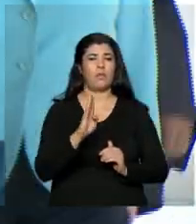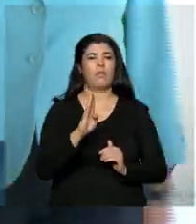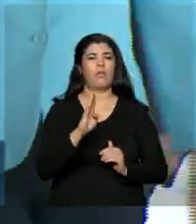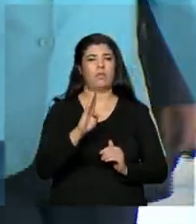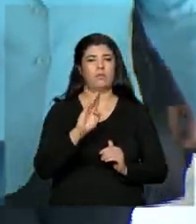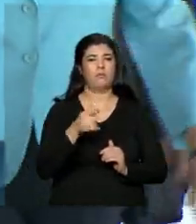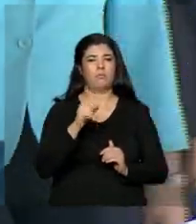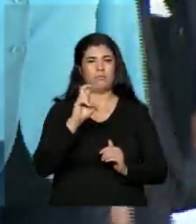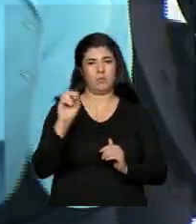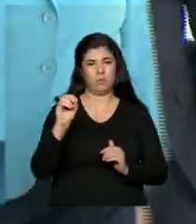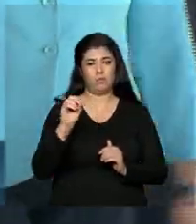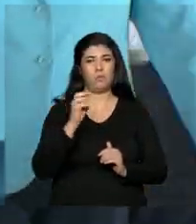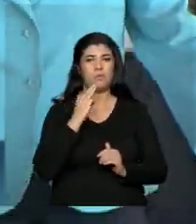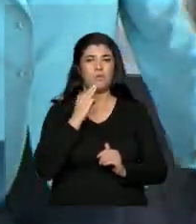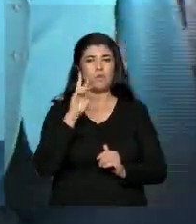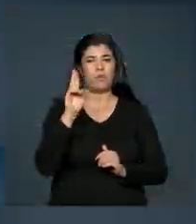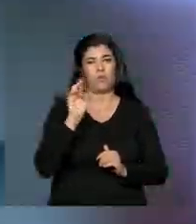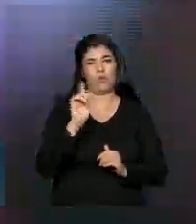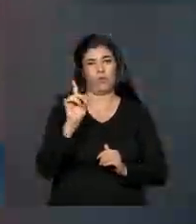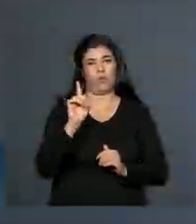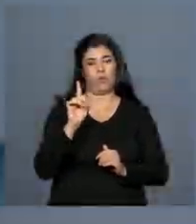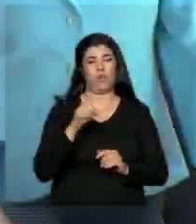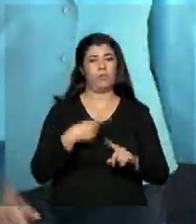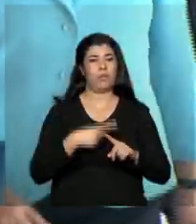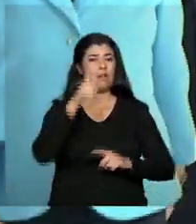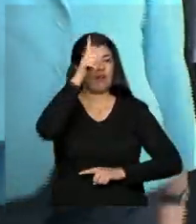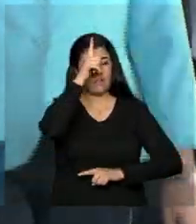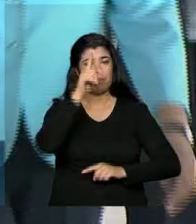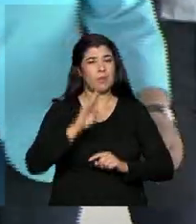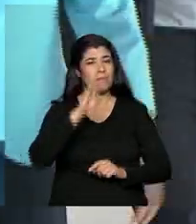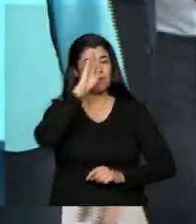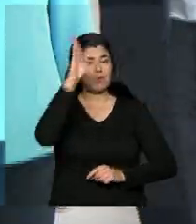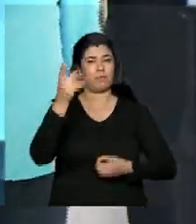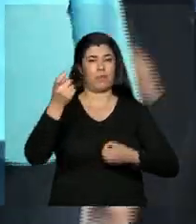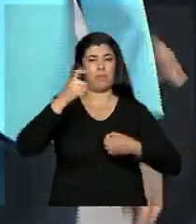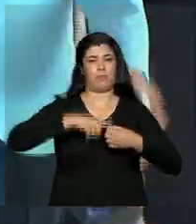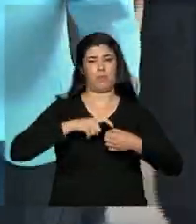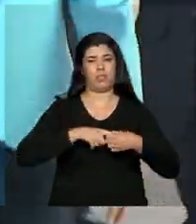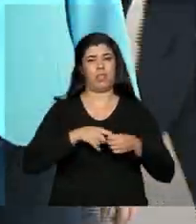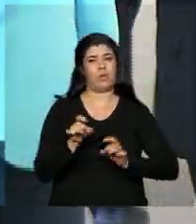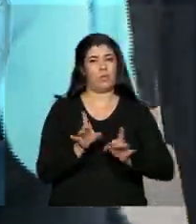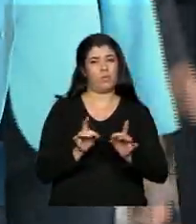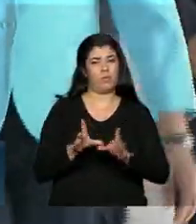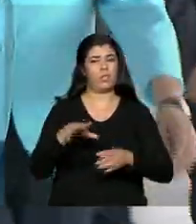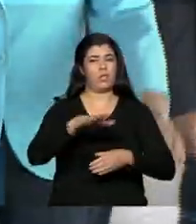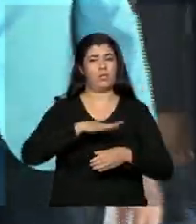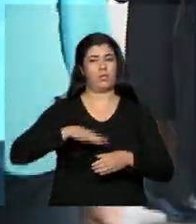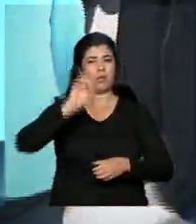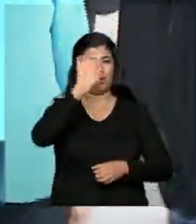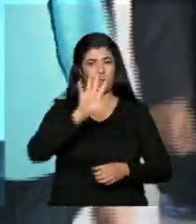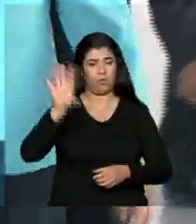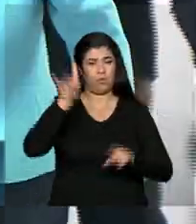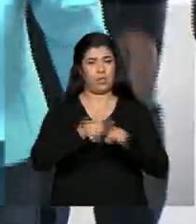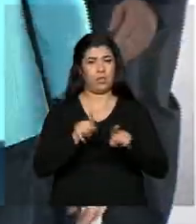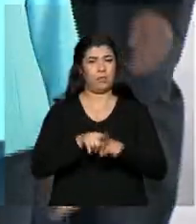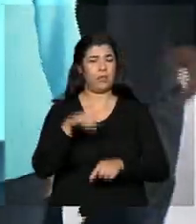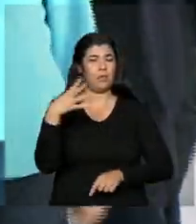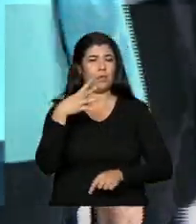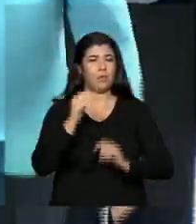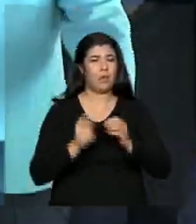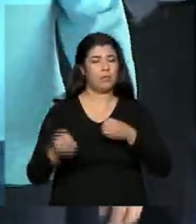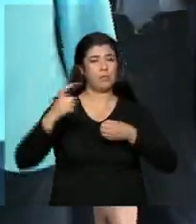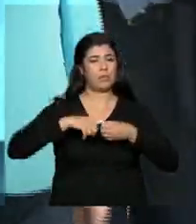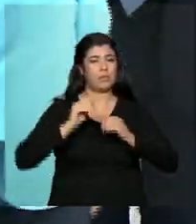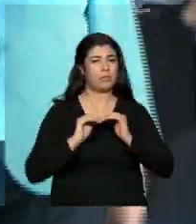dólares. A Alemanha é o principal parceiro comercial do Brasil na Europa e é o quarto parceiro comercial brasileiro no